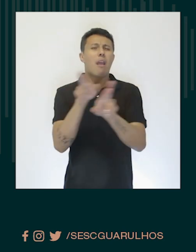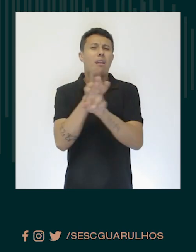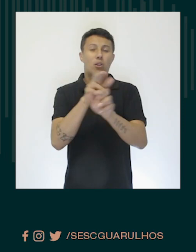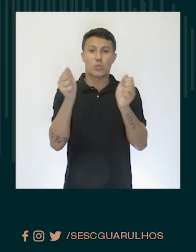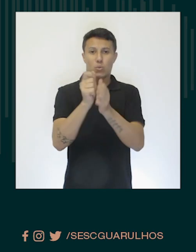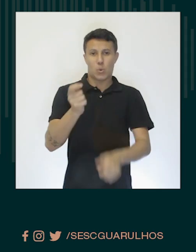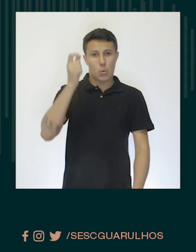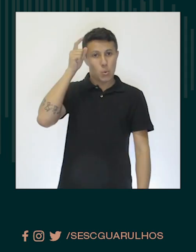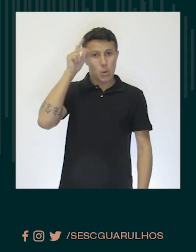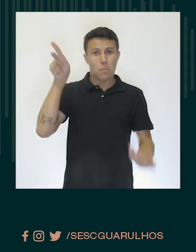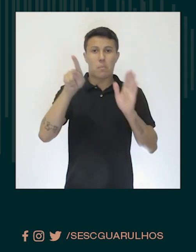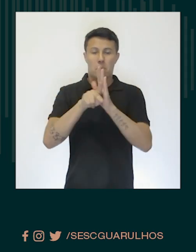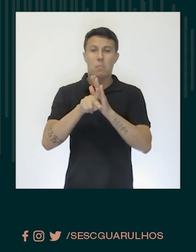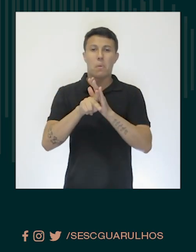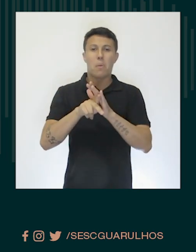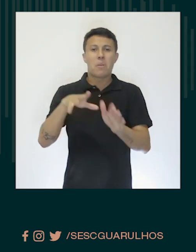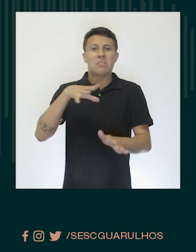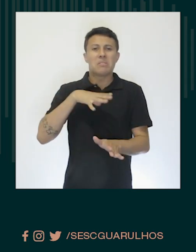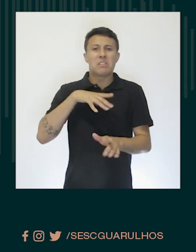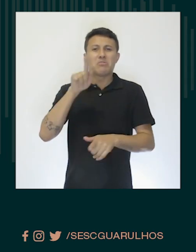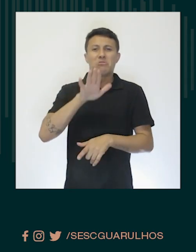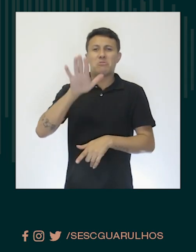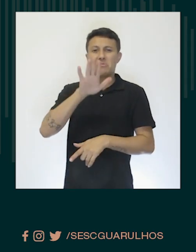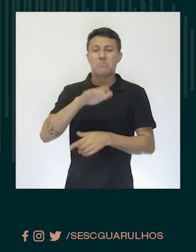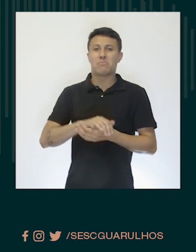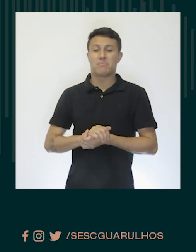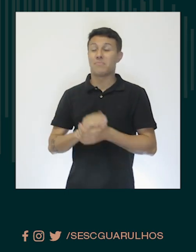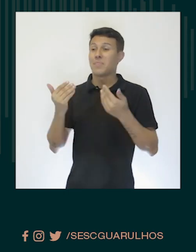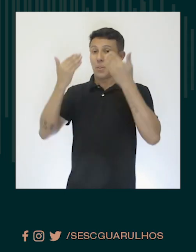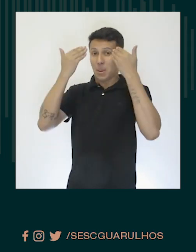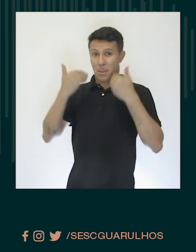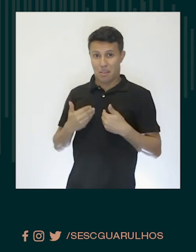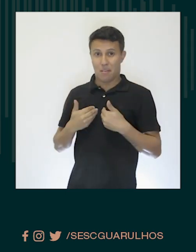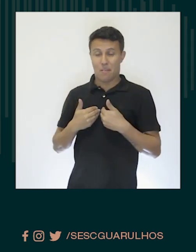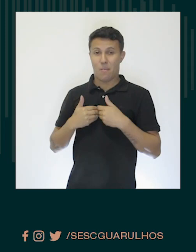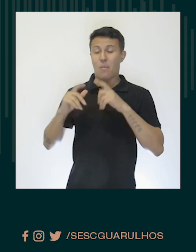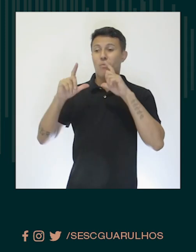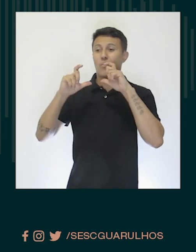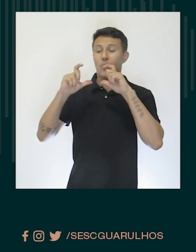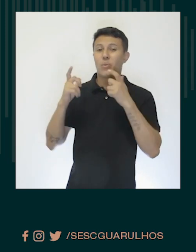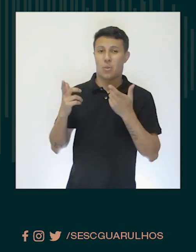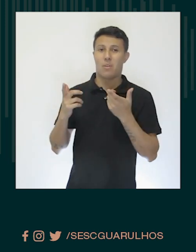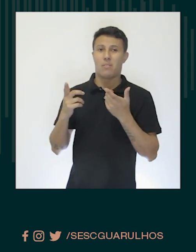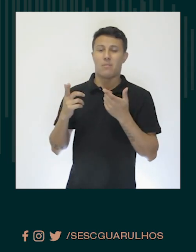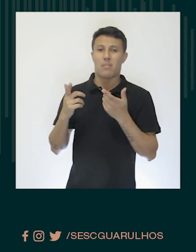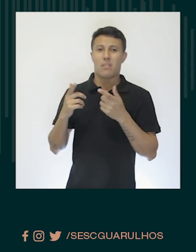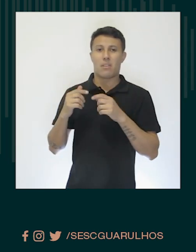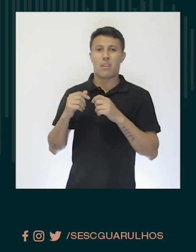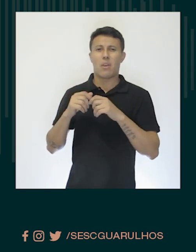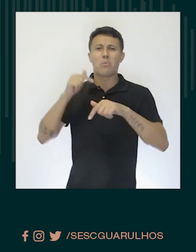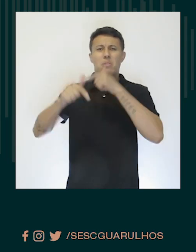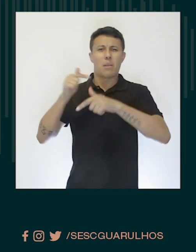relação de vocês com a cultura da cidade e a cidade no modo geral. Bom, eu sou fotógrafa,